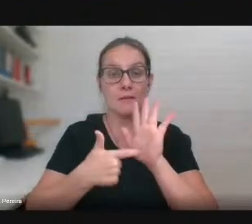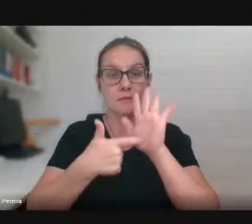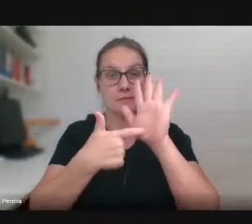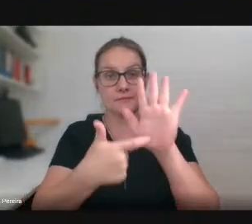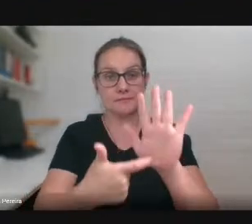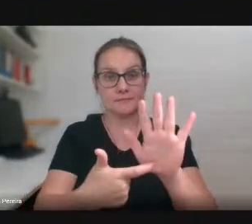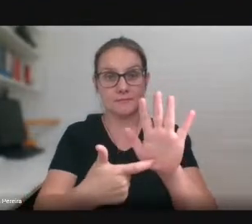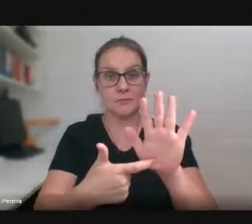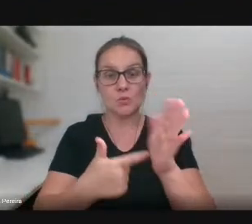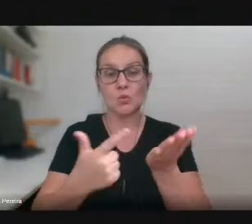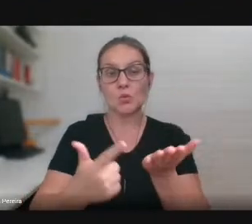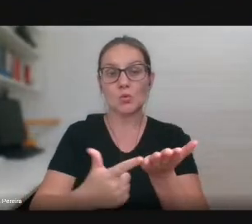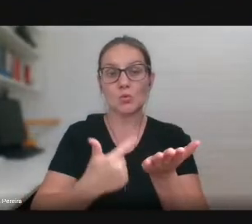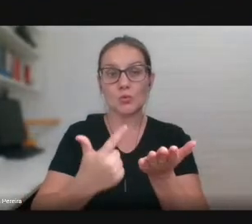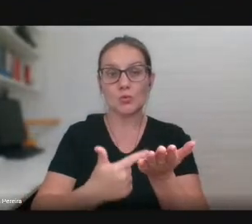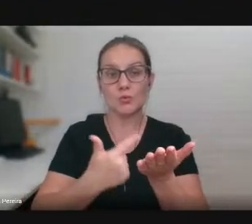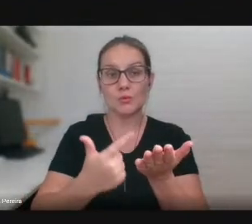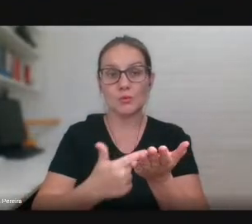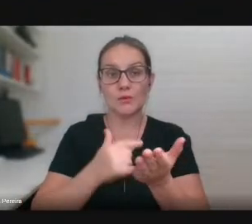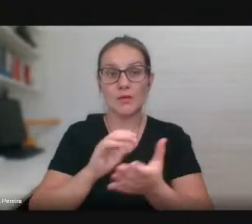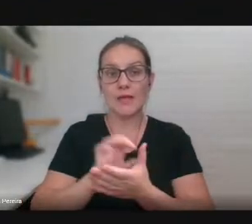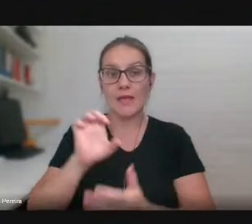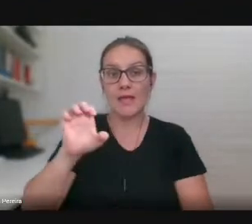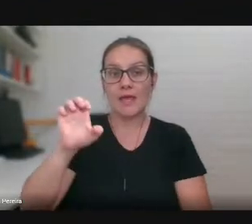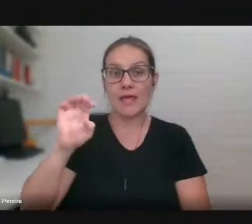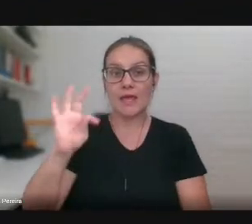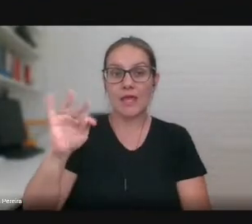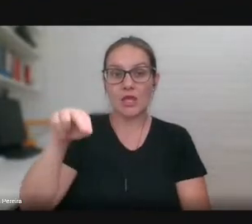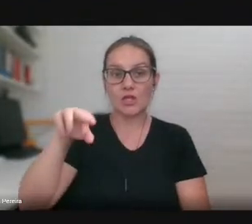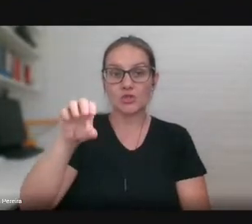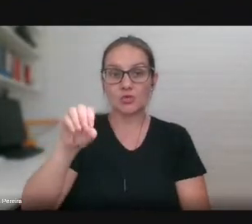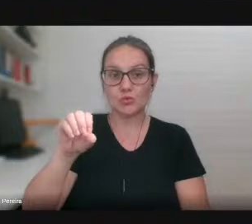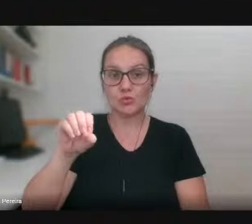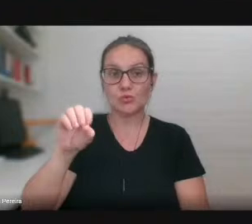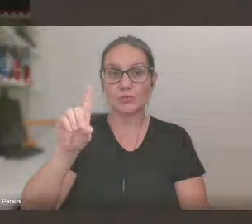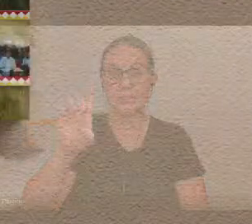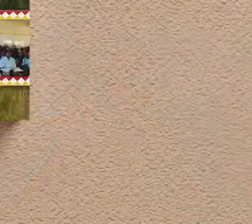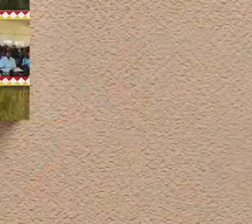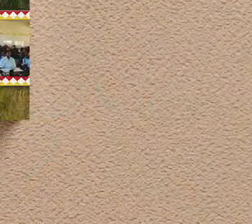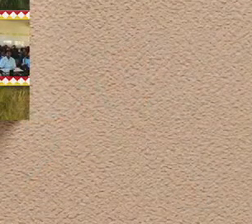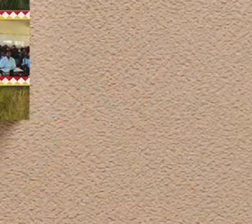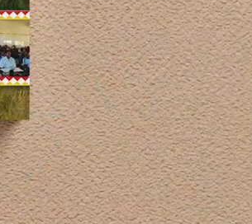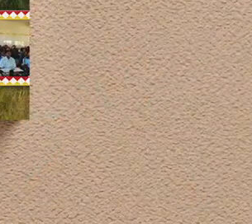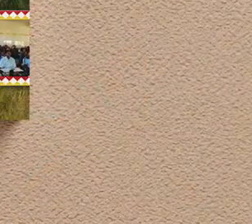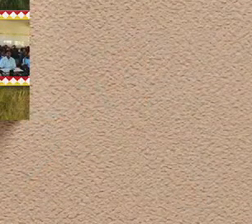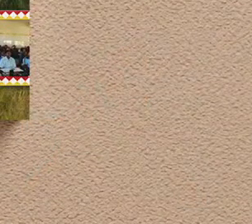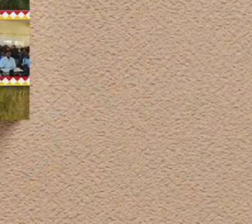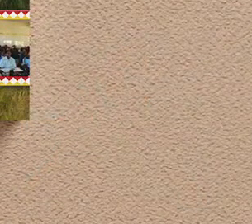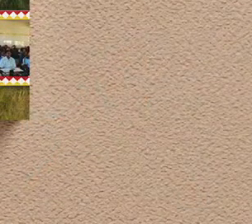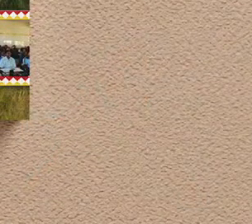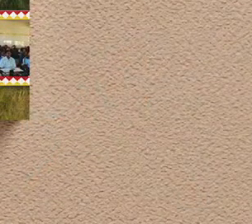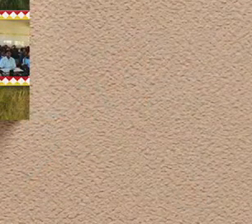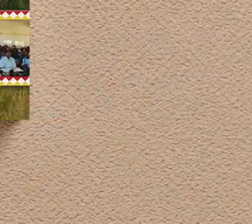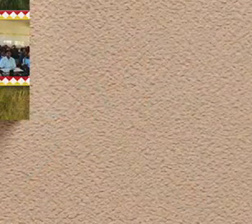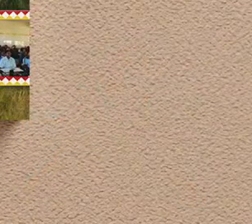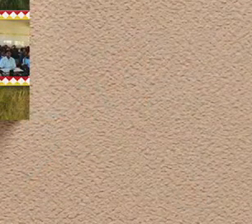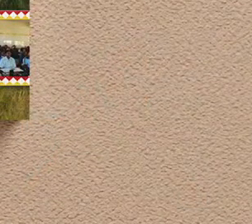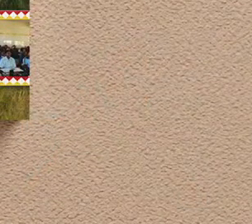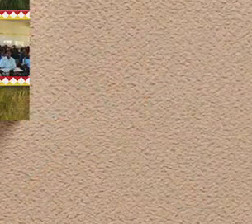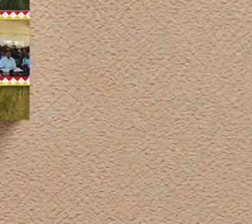do livro Etnodesenvolvimento em Terras Indígenas, uma abordagem